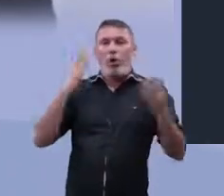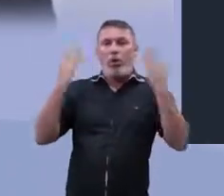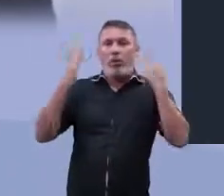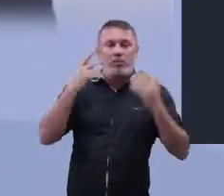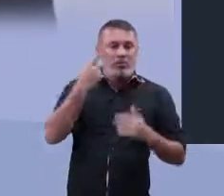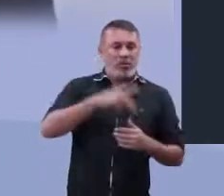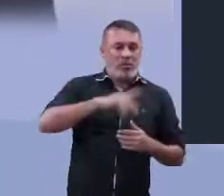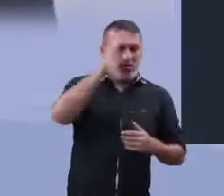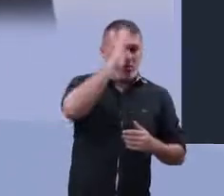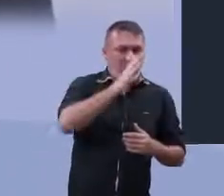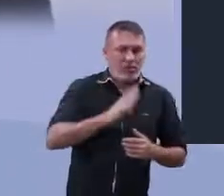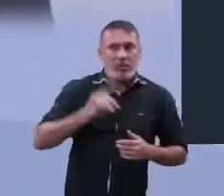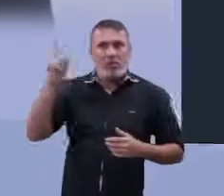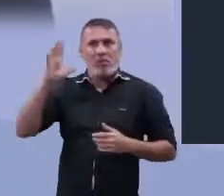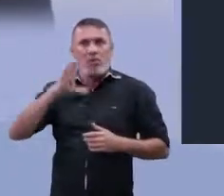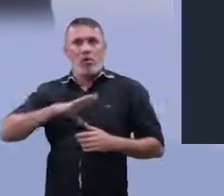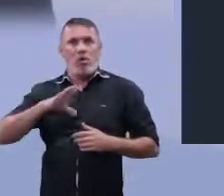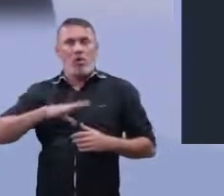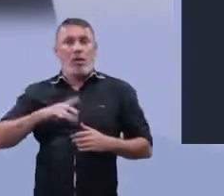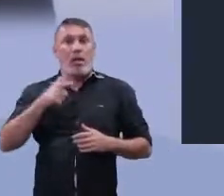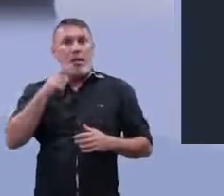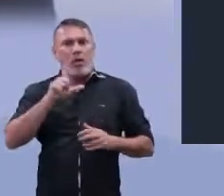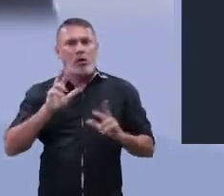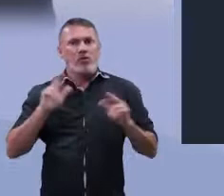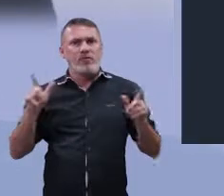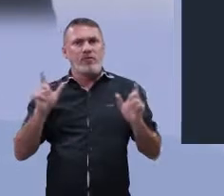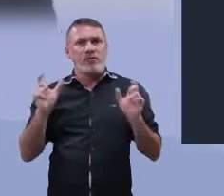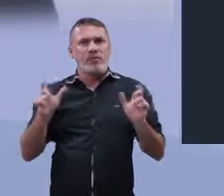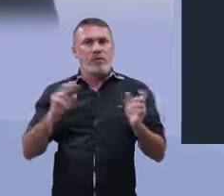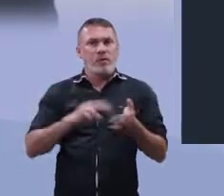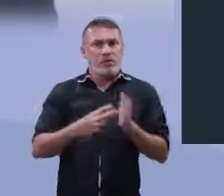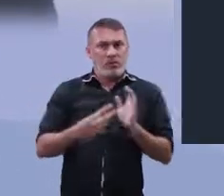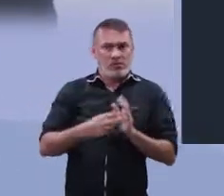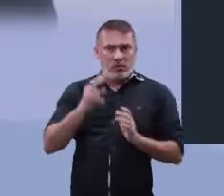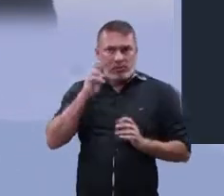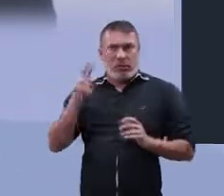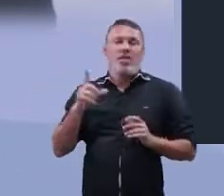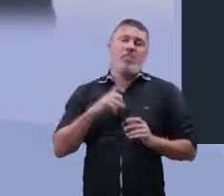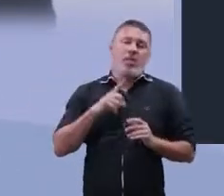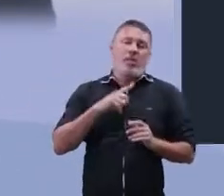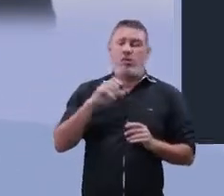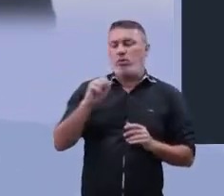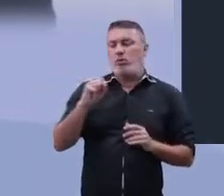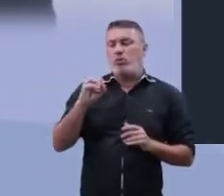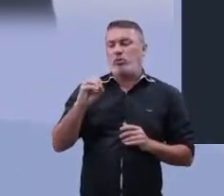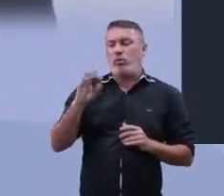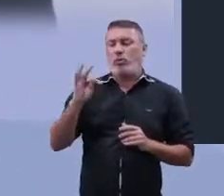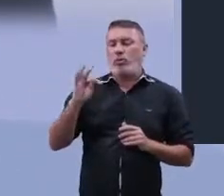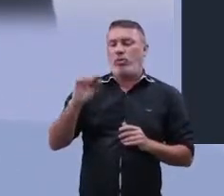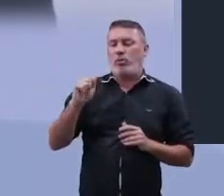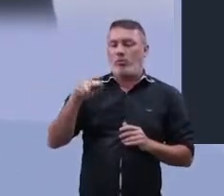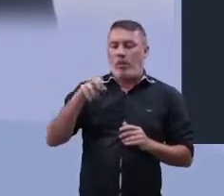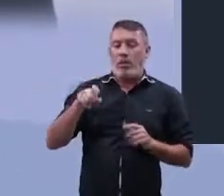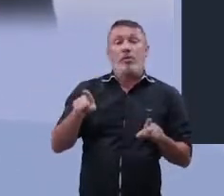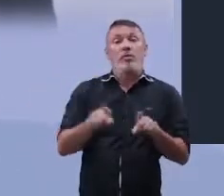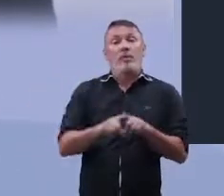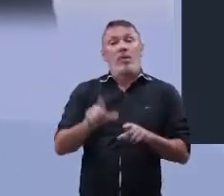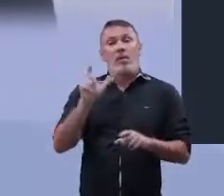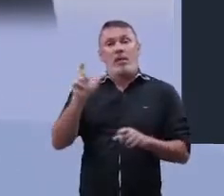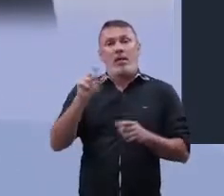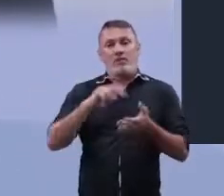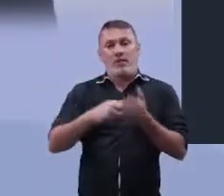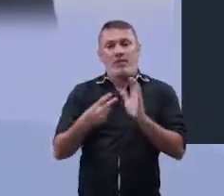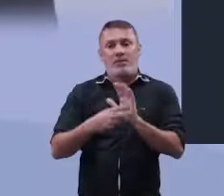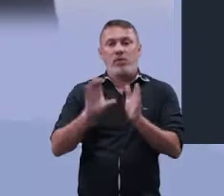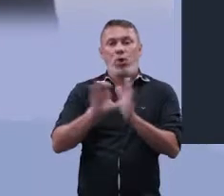E aqui também eu trouxe outras diferenças entre português do Brasil e Portugal, né, que assim como o sotaque, os termos também